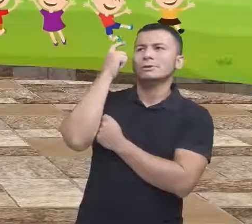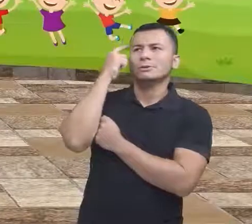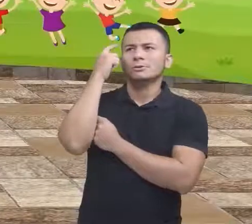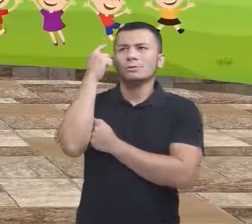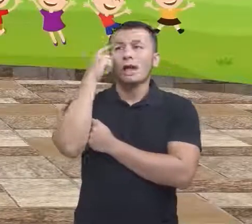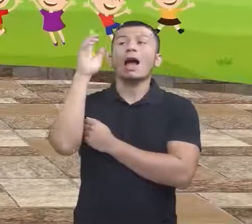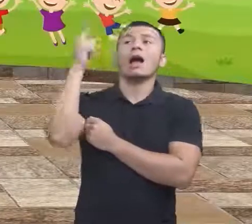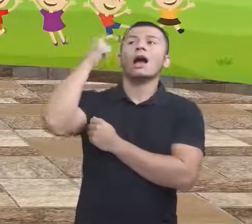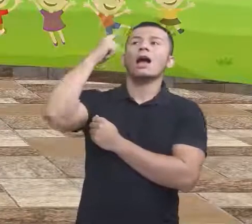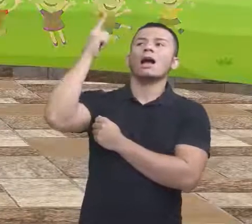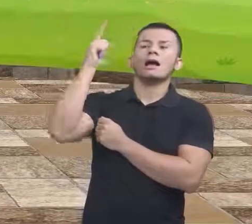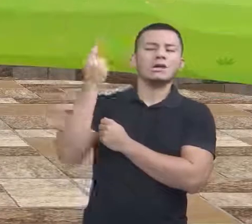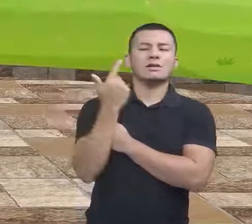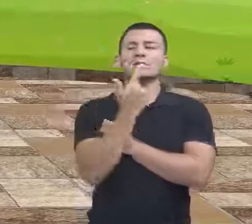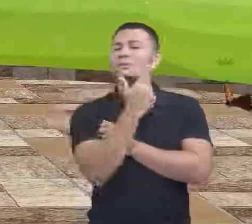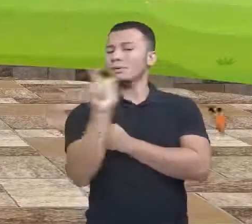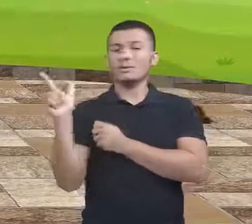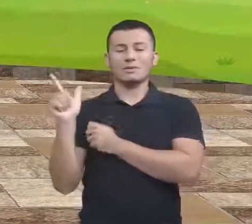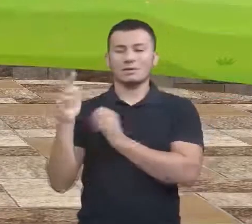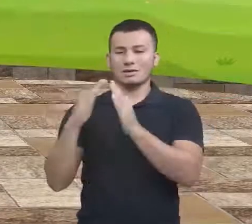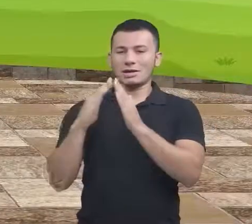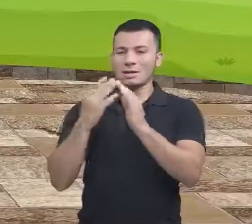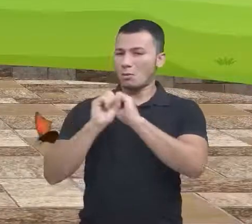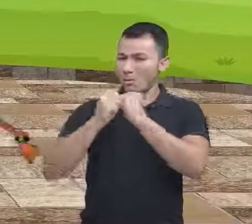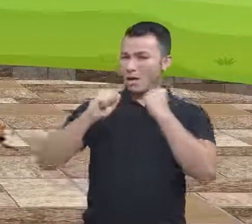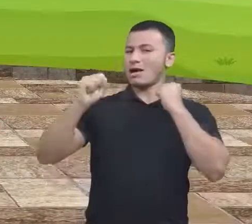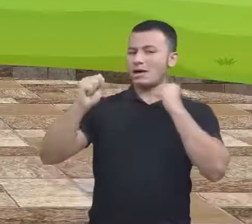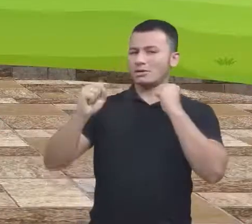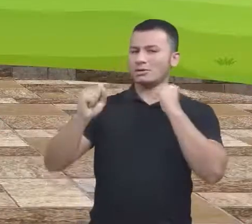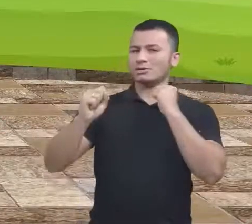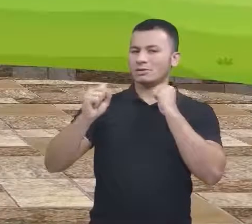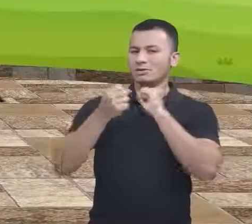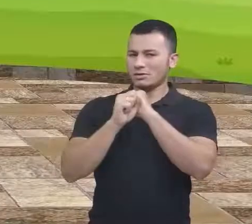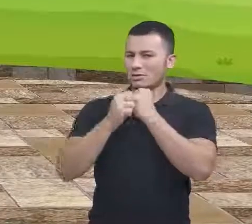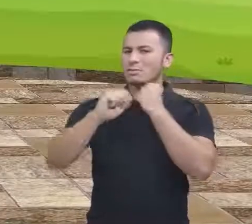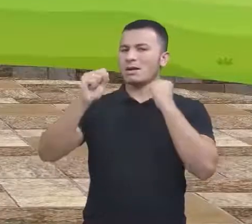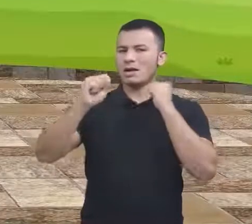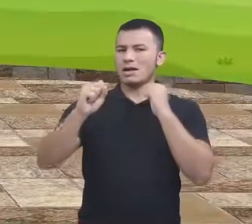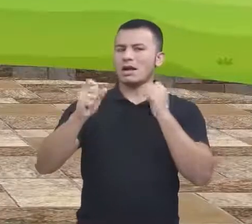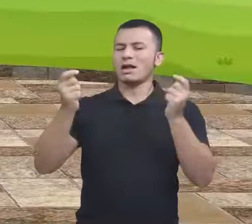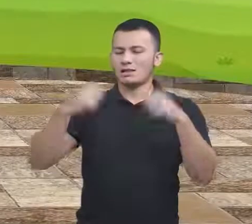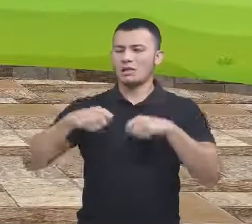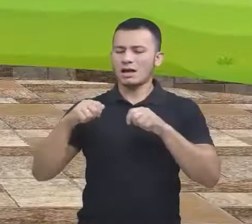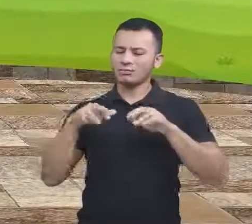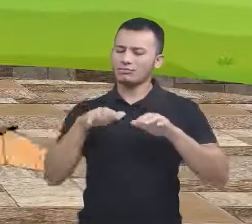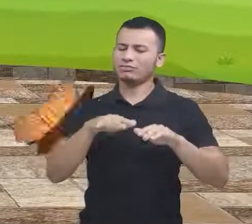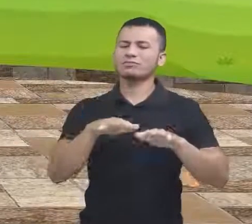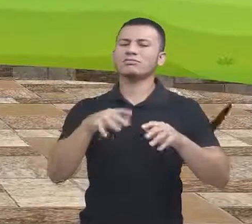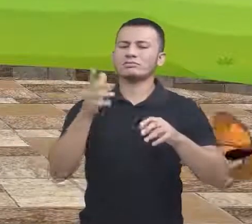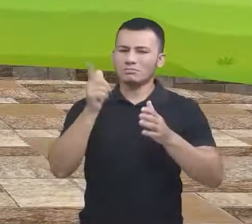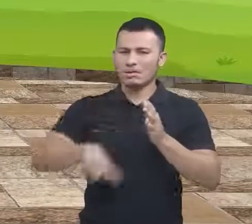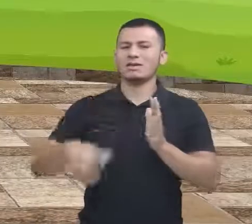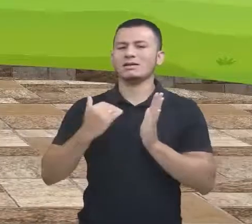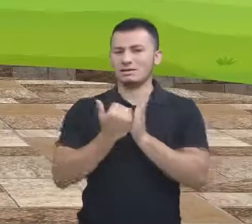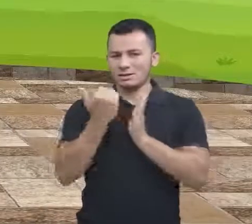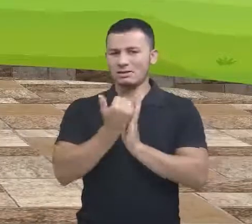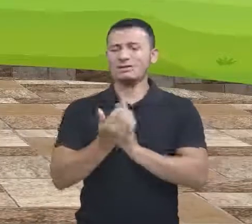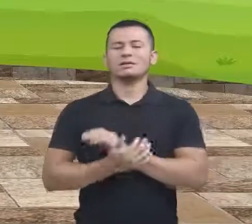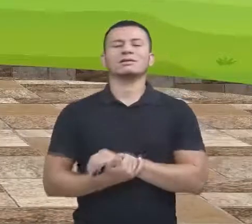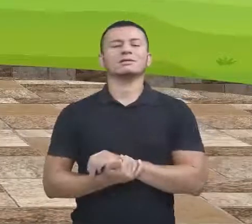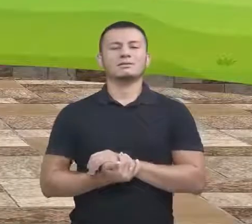outra casinha maior que aí e acabei mas habitantes